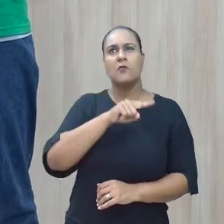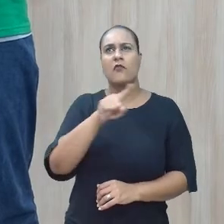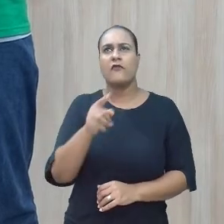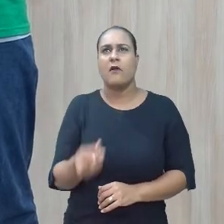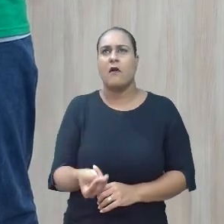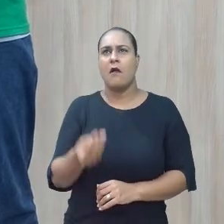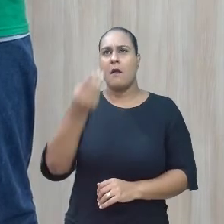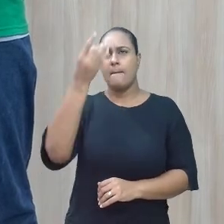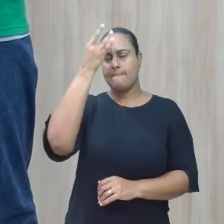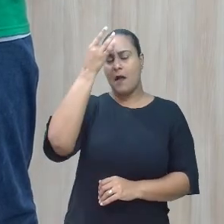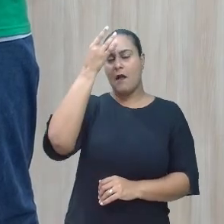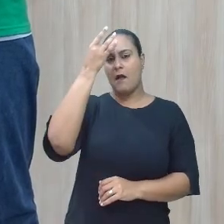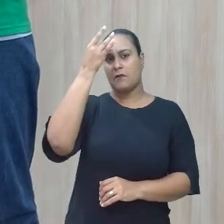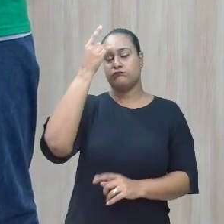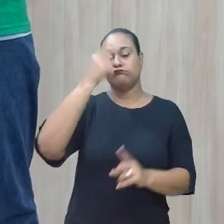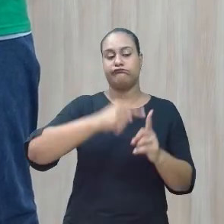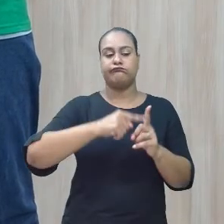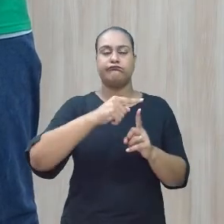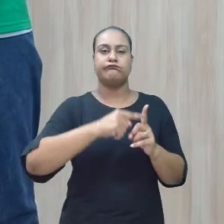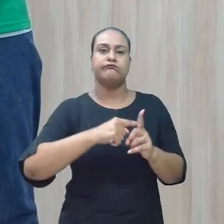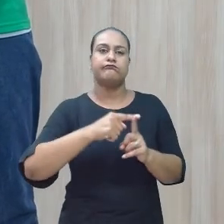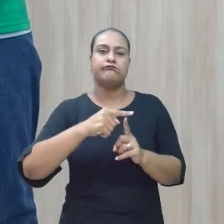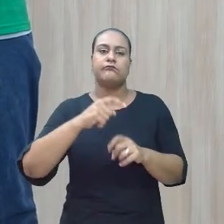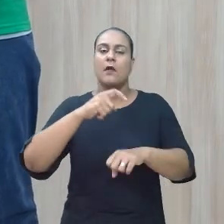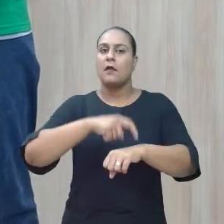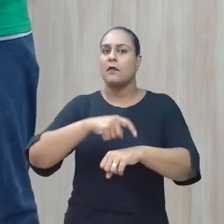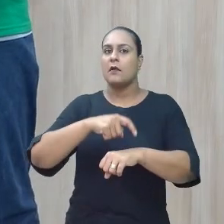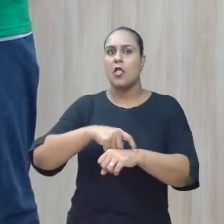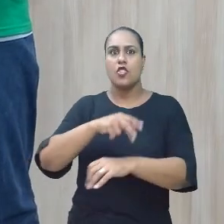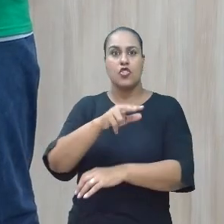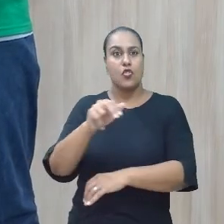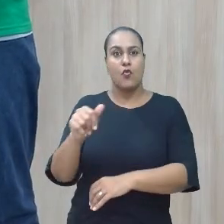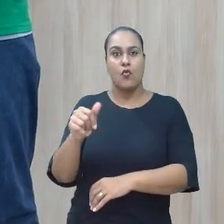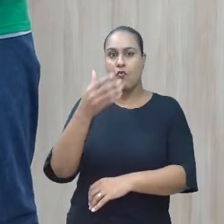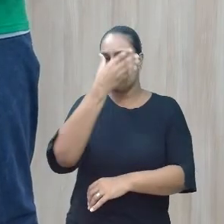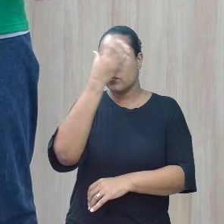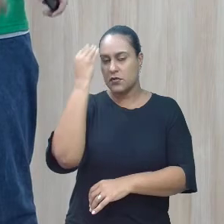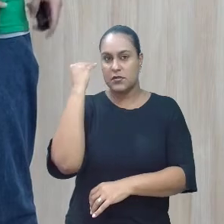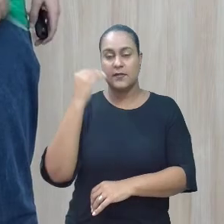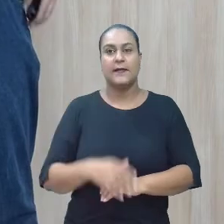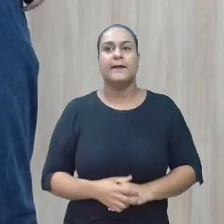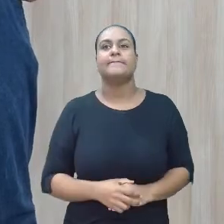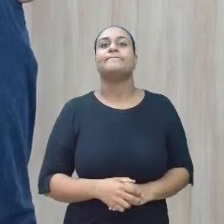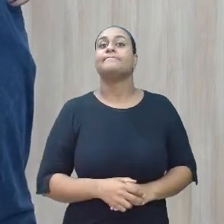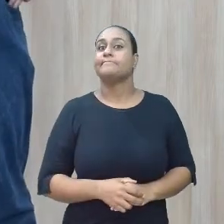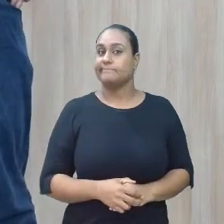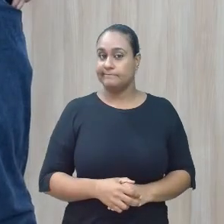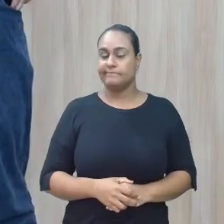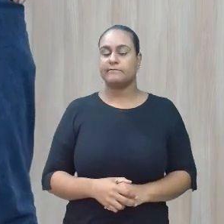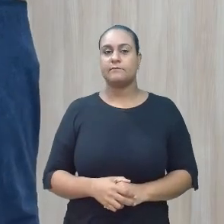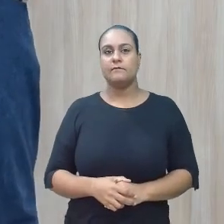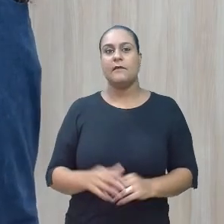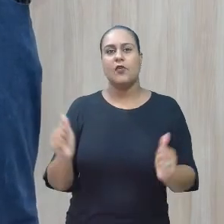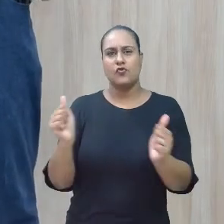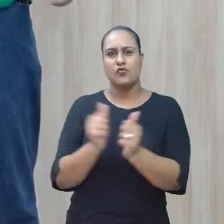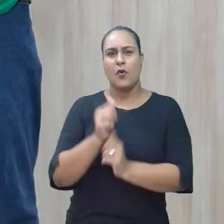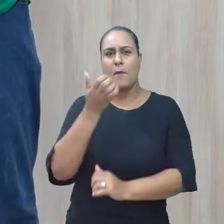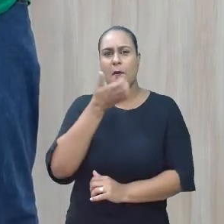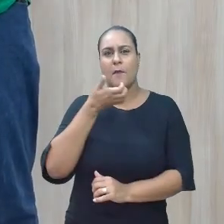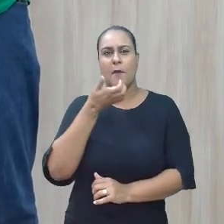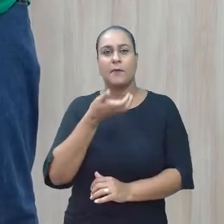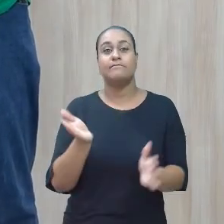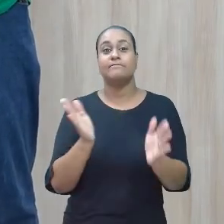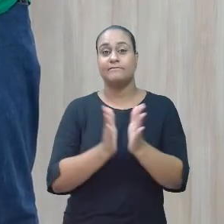bem essa questão de tempo e clima e que nunca mais vocês esqueçam. Então, ó, professor Alamir, acompanha comigo aqui agora, na palma, aqui,